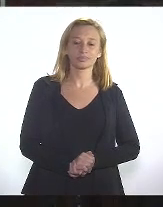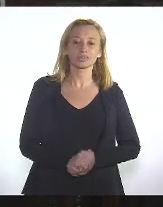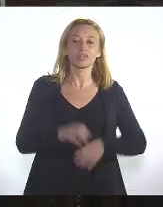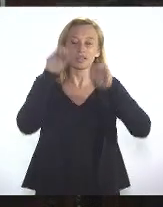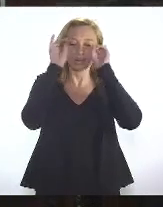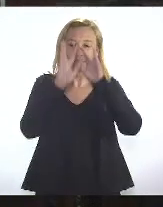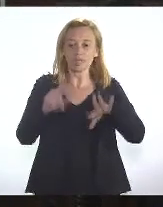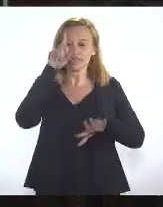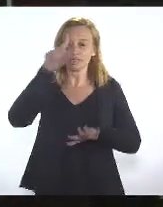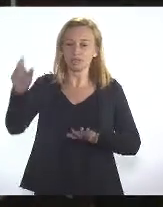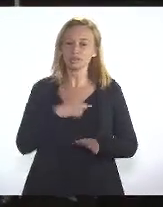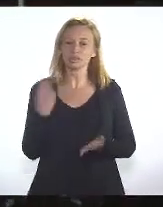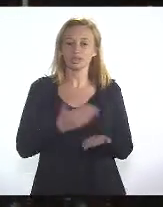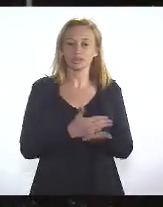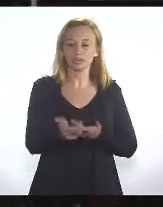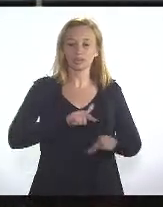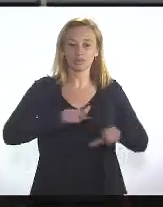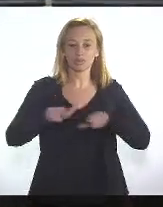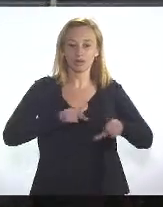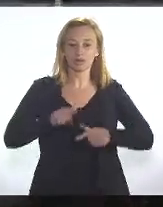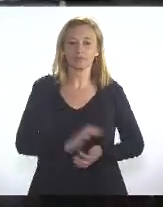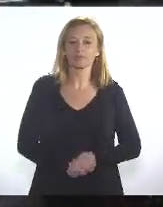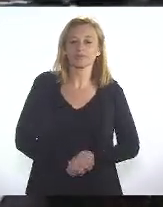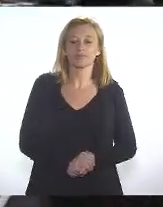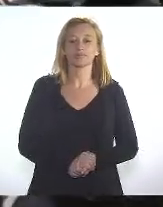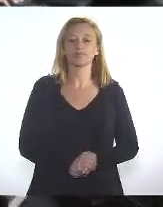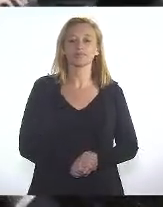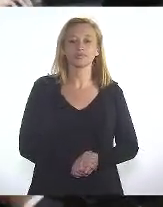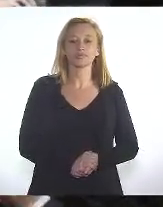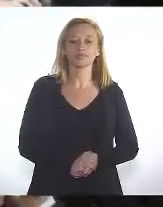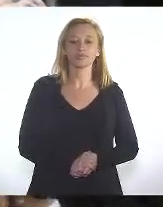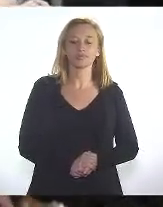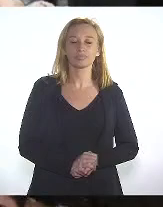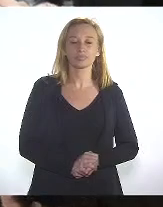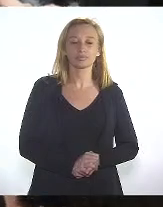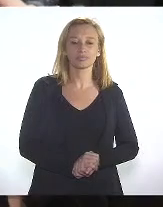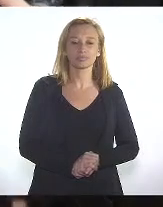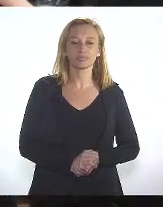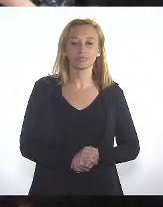Havendo número legal sob a proteção de Deus, iniciamos os nossos trabalhos. Está aberta